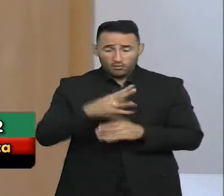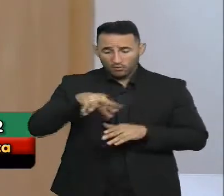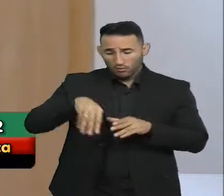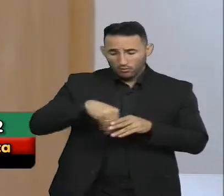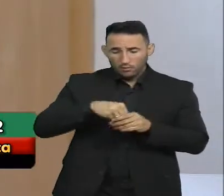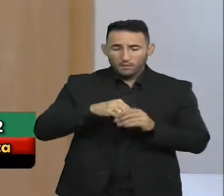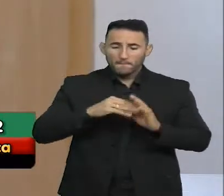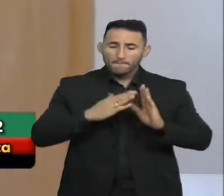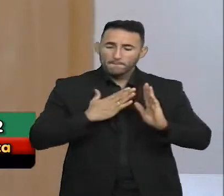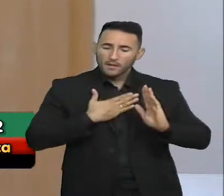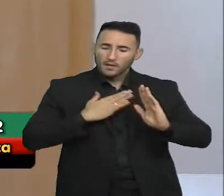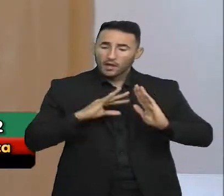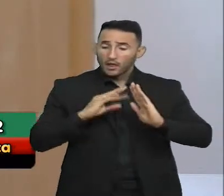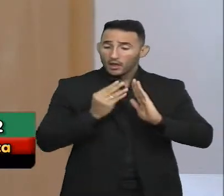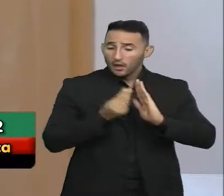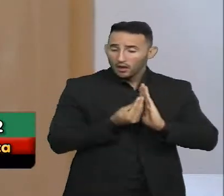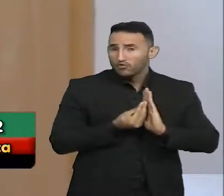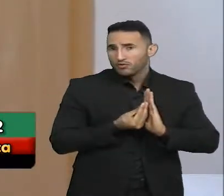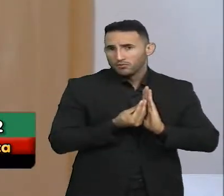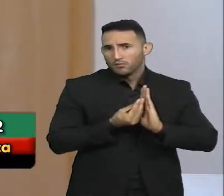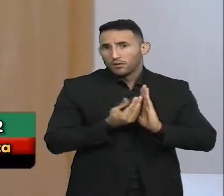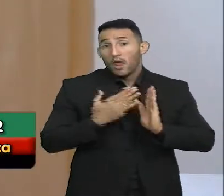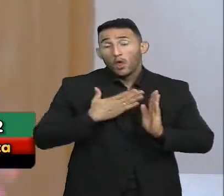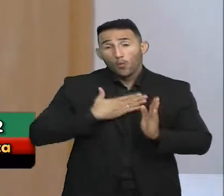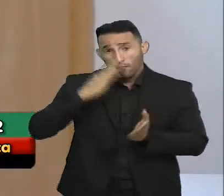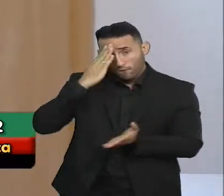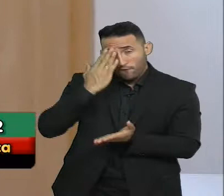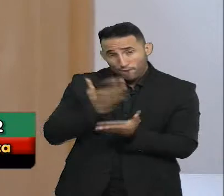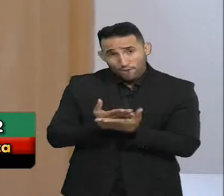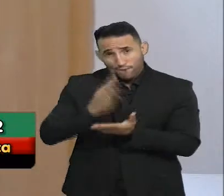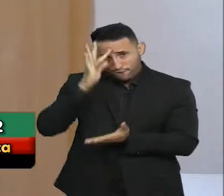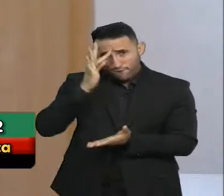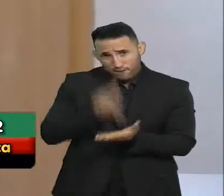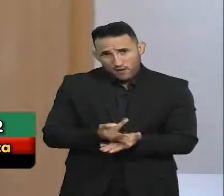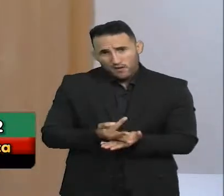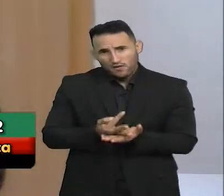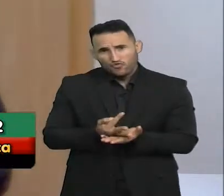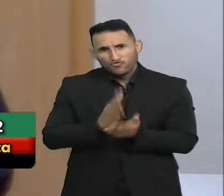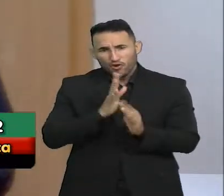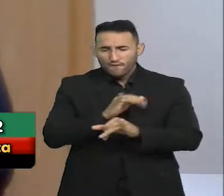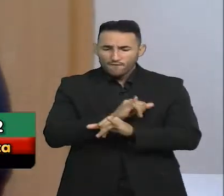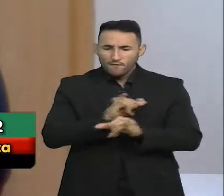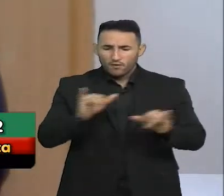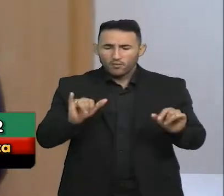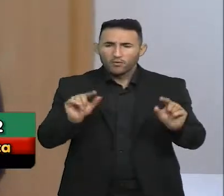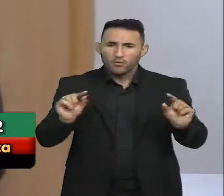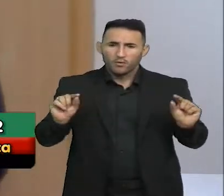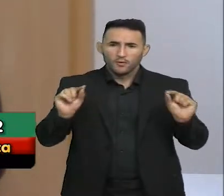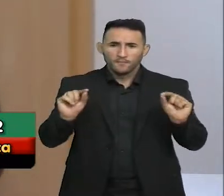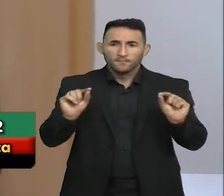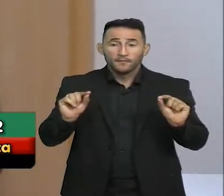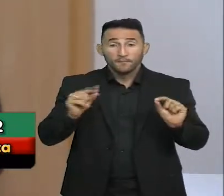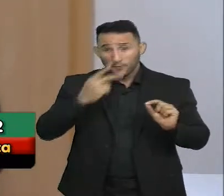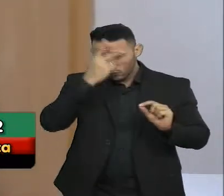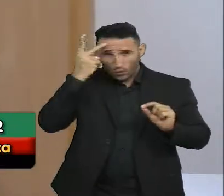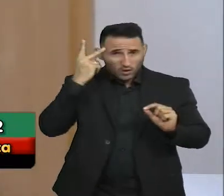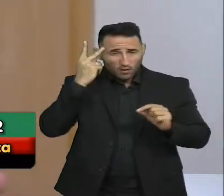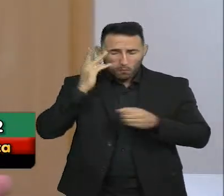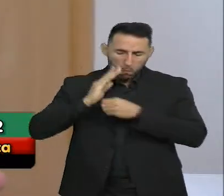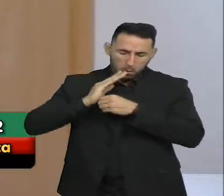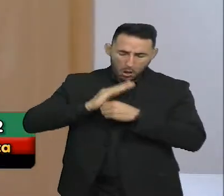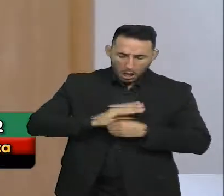minha confissão de fé, que, como foi falado antes tanto, né, que aqueles que sofrem